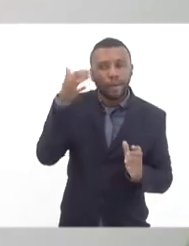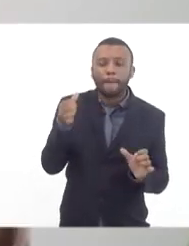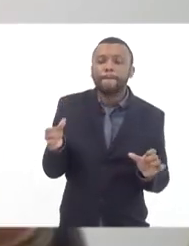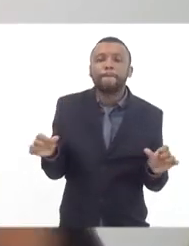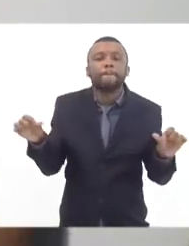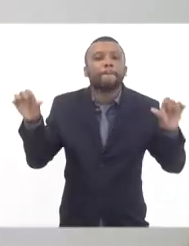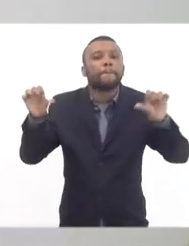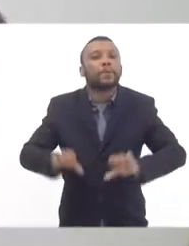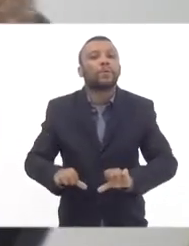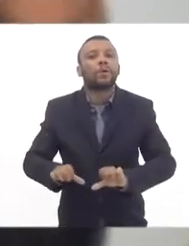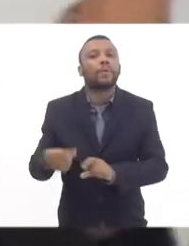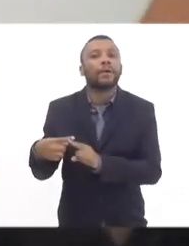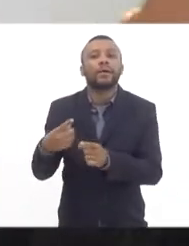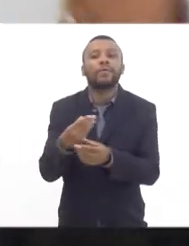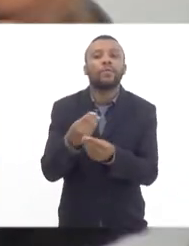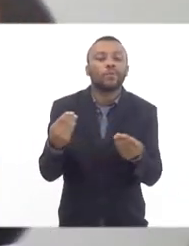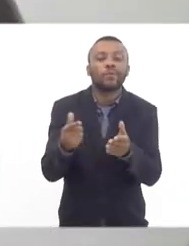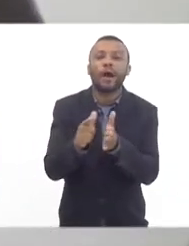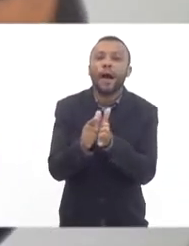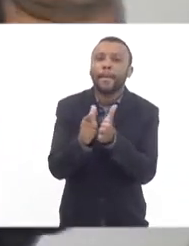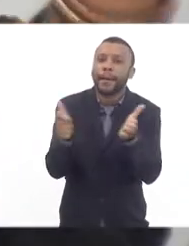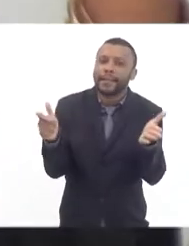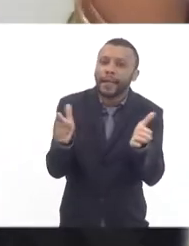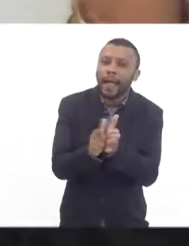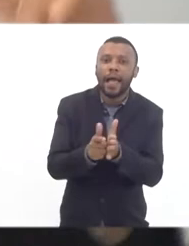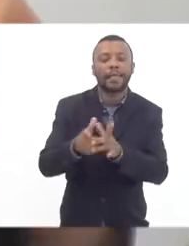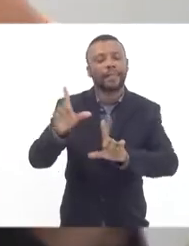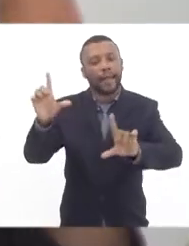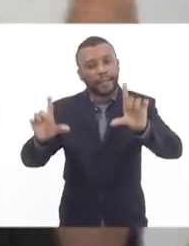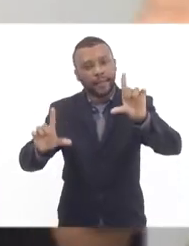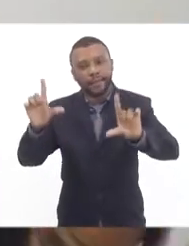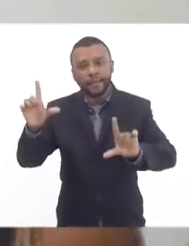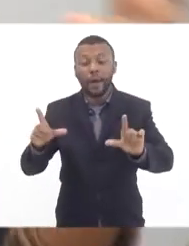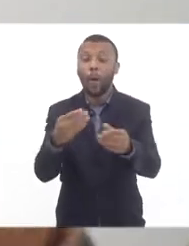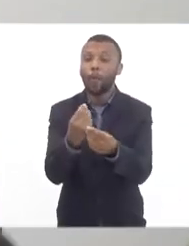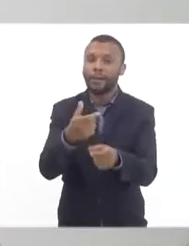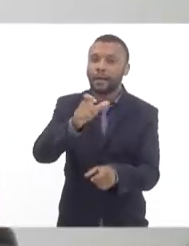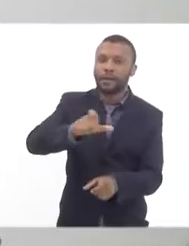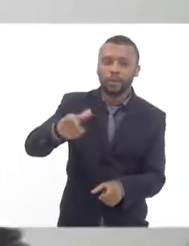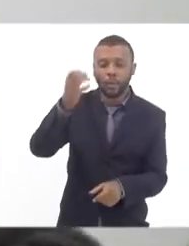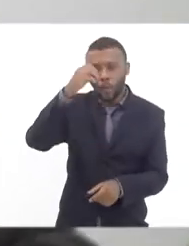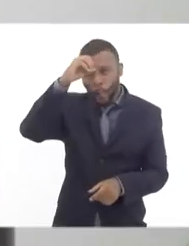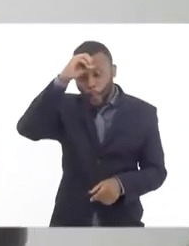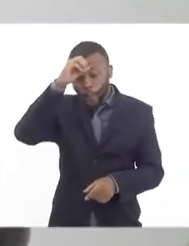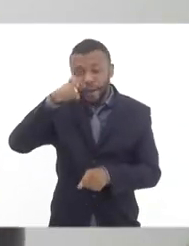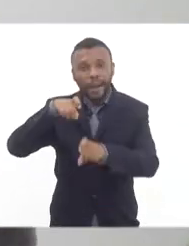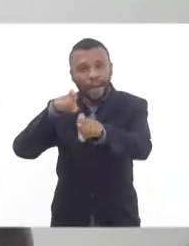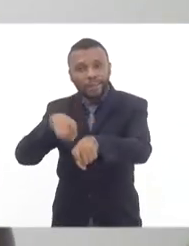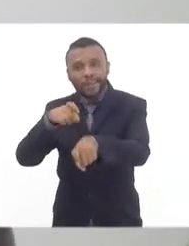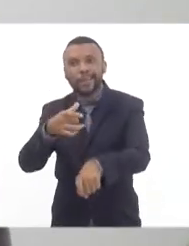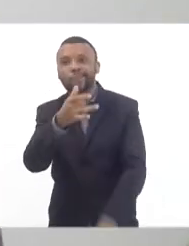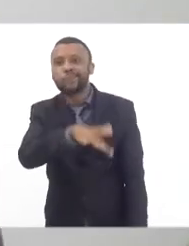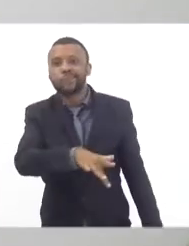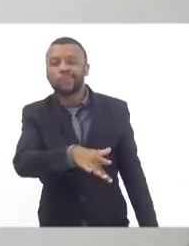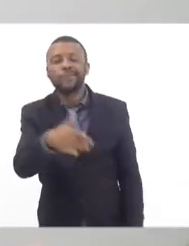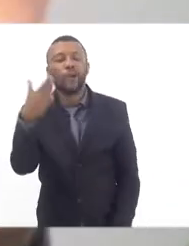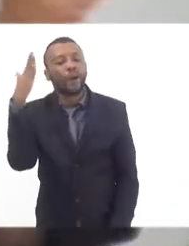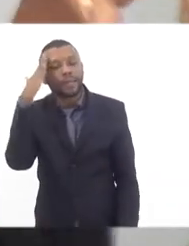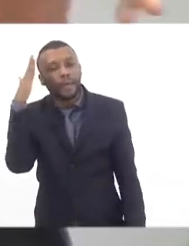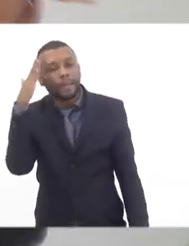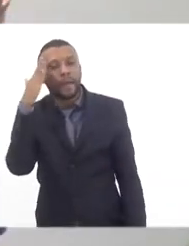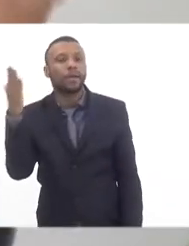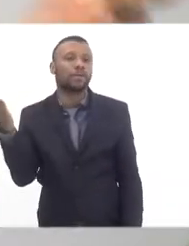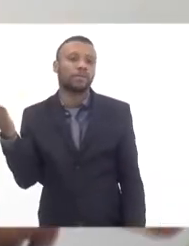né, porque aquilo deu tanta matéria de jornal, saiu na televisão, muita gente que não sabia que a fazenda estava desocupada ficou sabendo. E